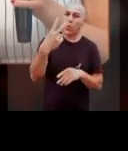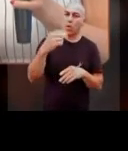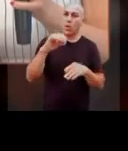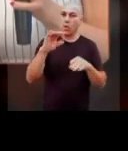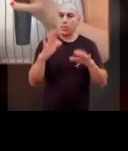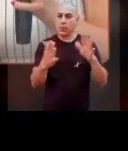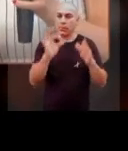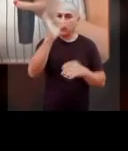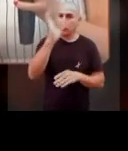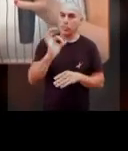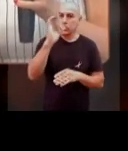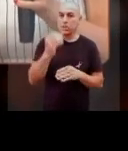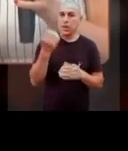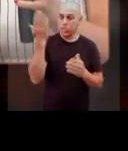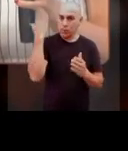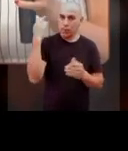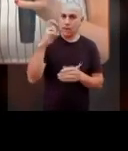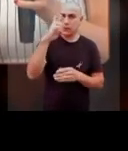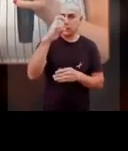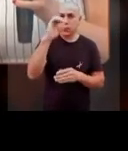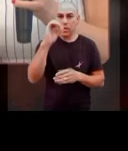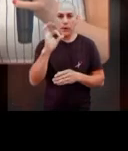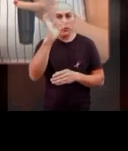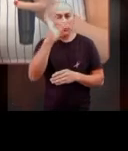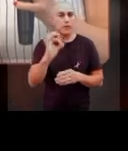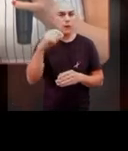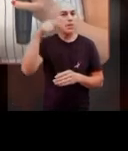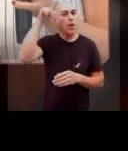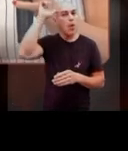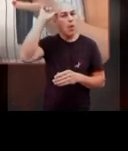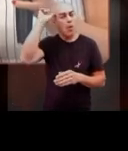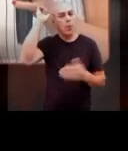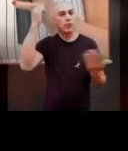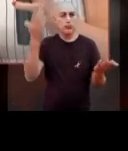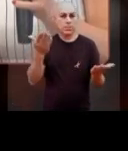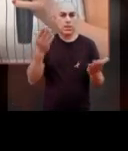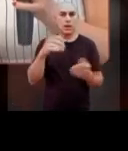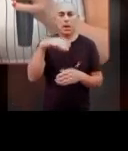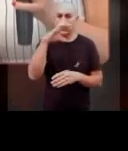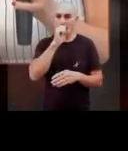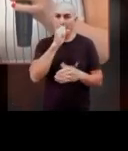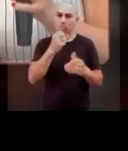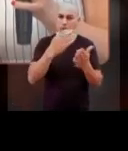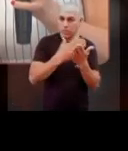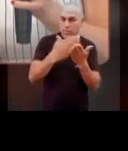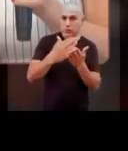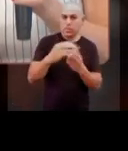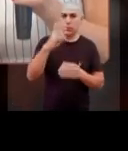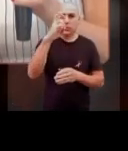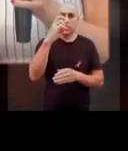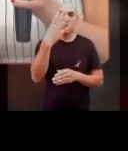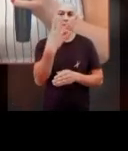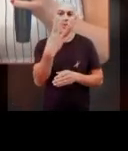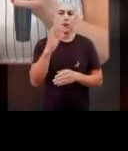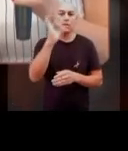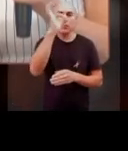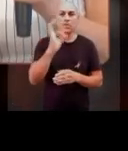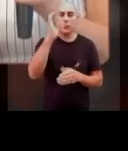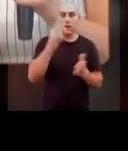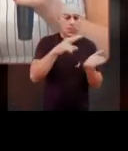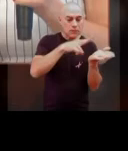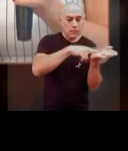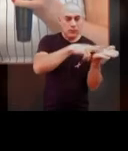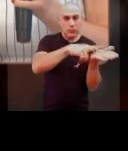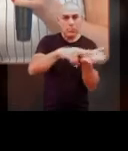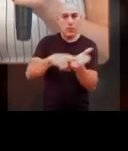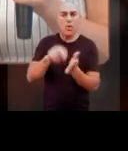de ocupação, e agora, ontem, nós fechamos a semana, né, começamos a semana com 54% de ocupação de leitos. O